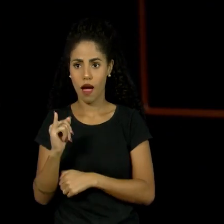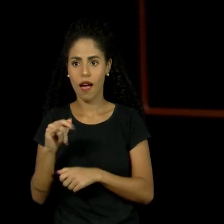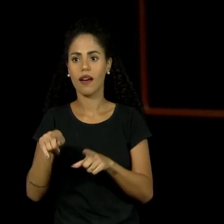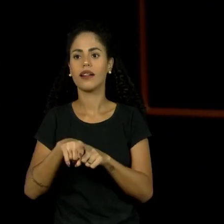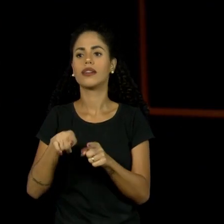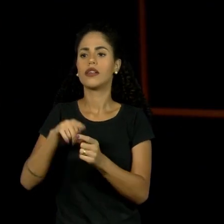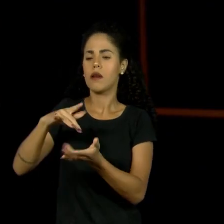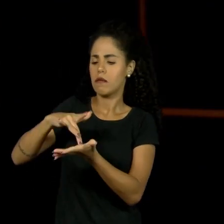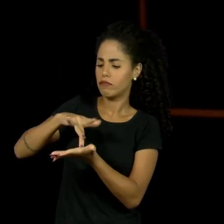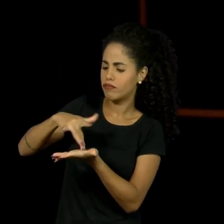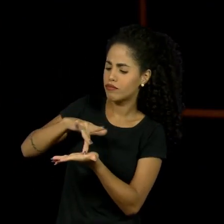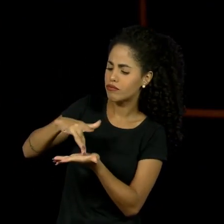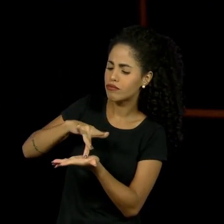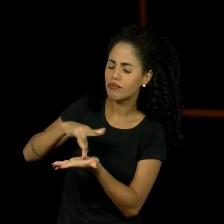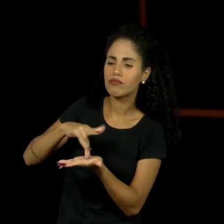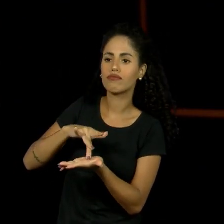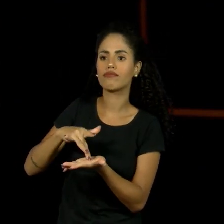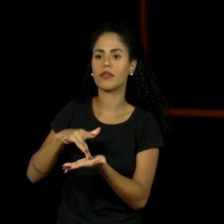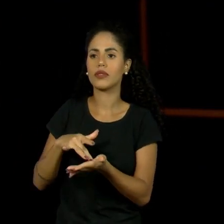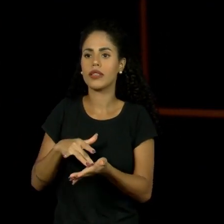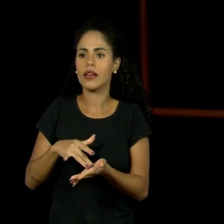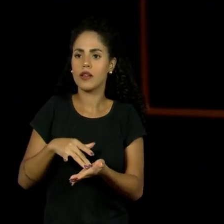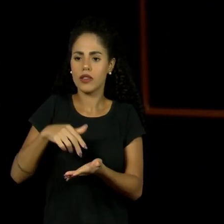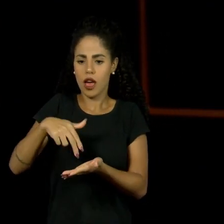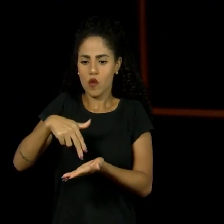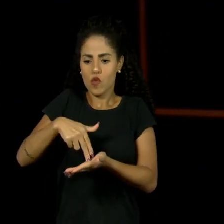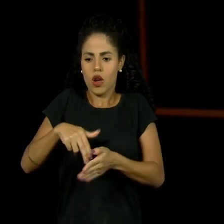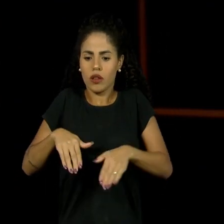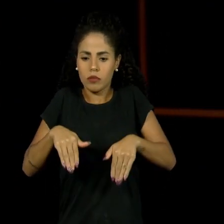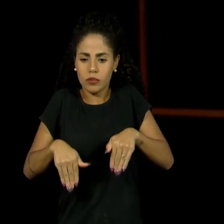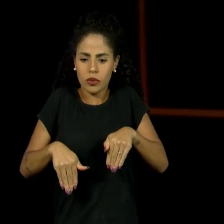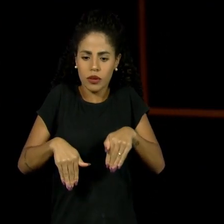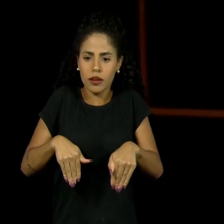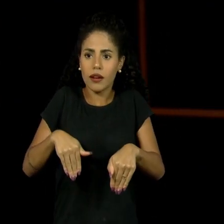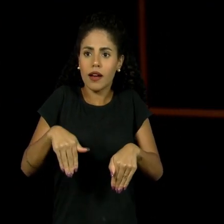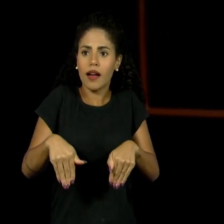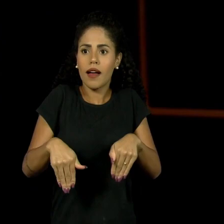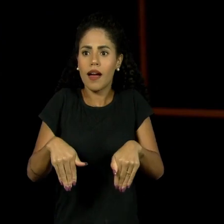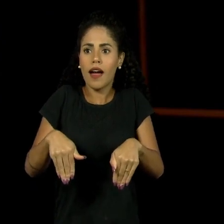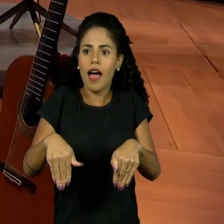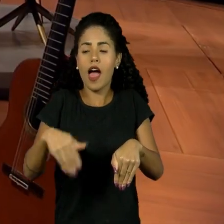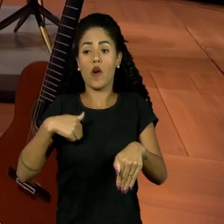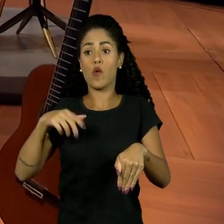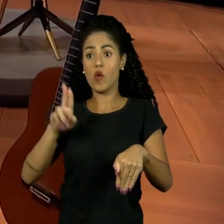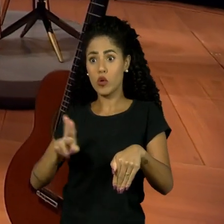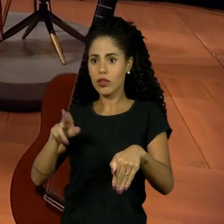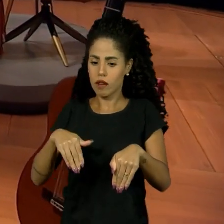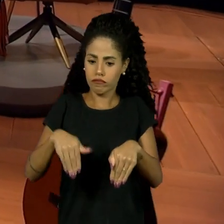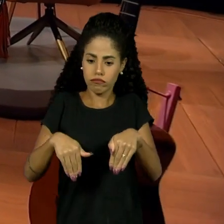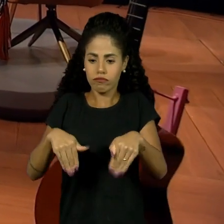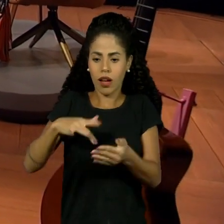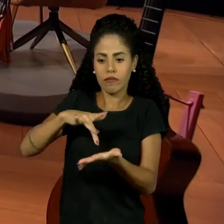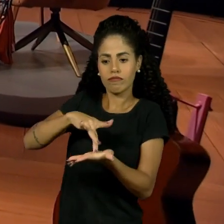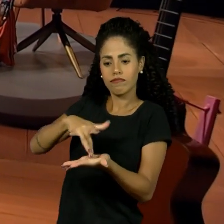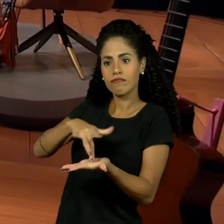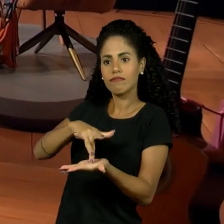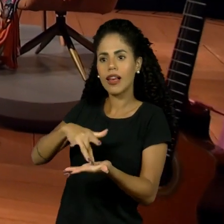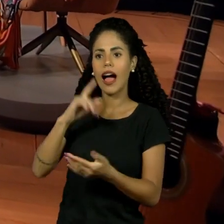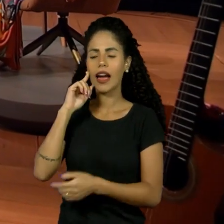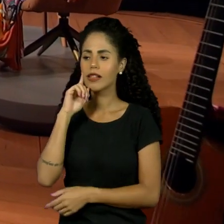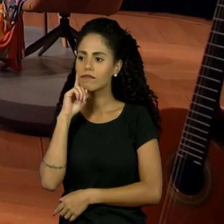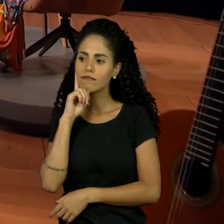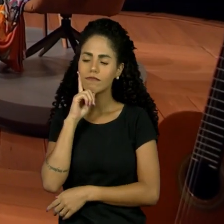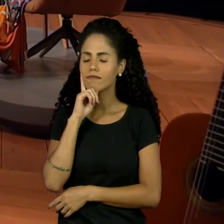balé clássico, usar sapatilha de ponta, fui fazer aula de teatro, fui me descobrindo mais.